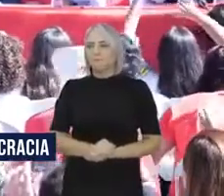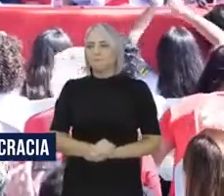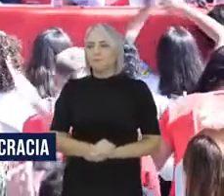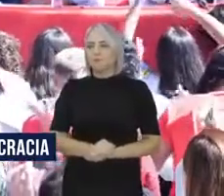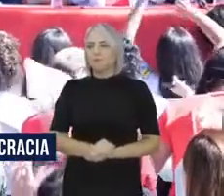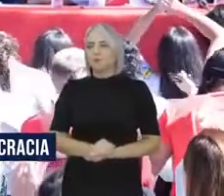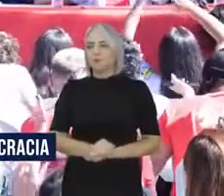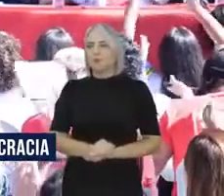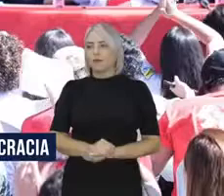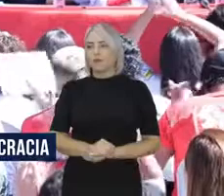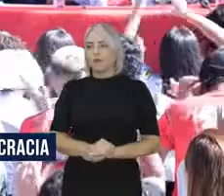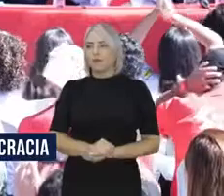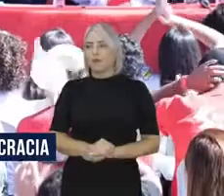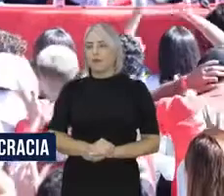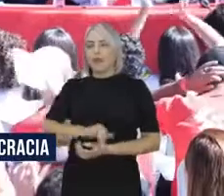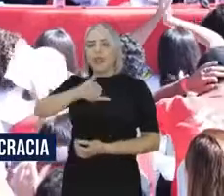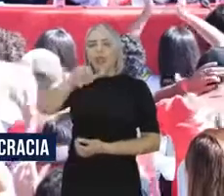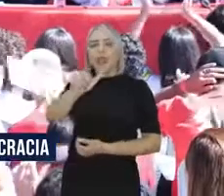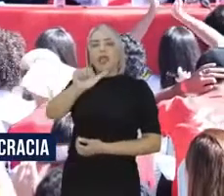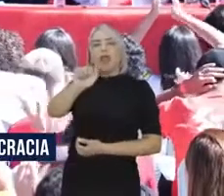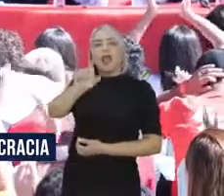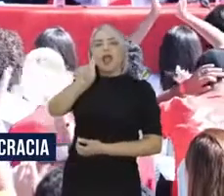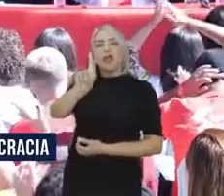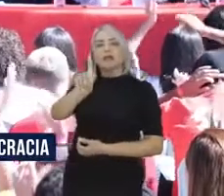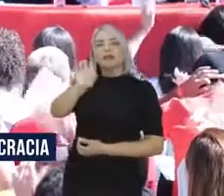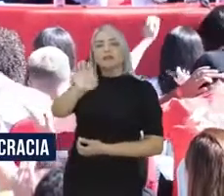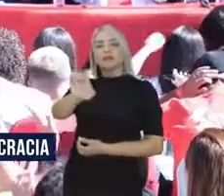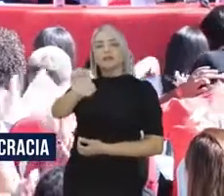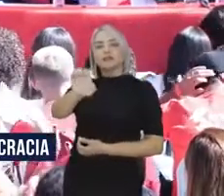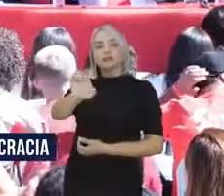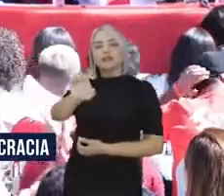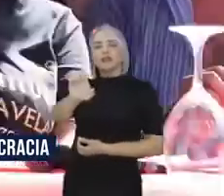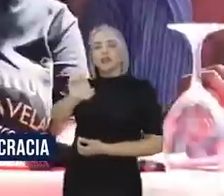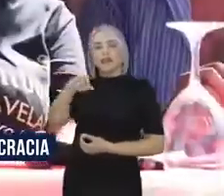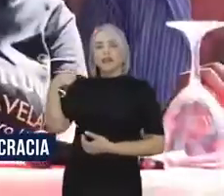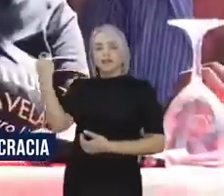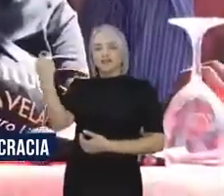Jade, Jade, Jade, Jade.